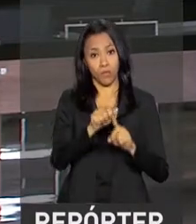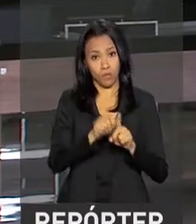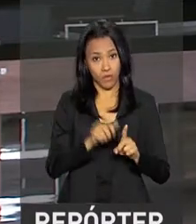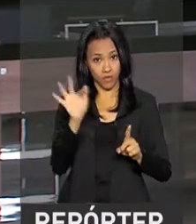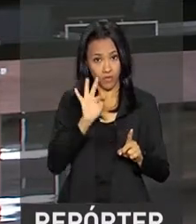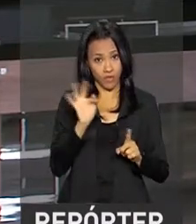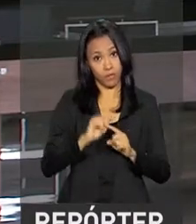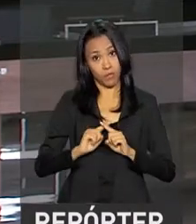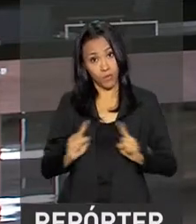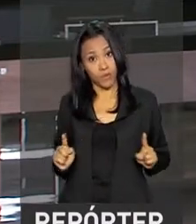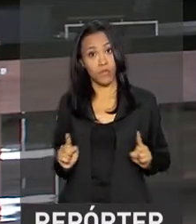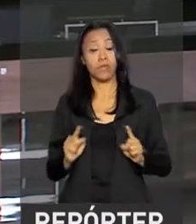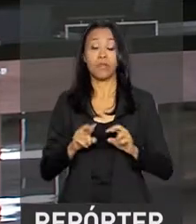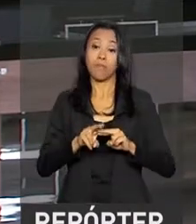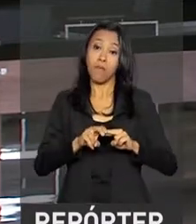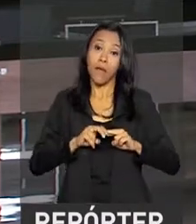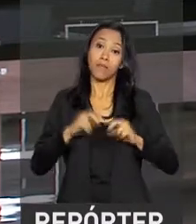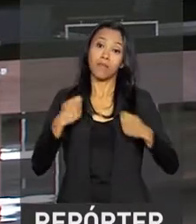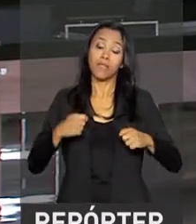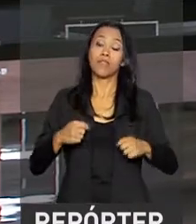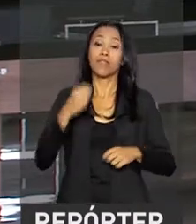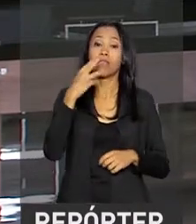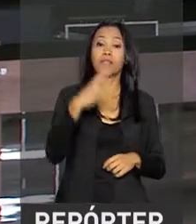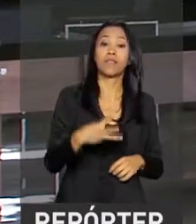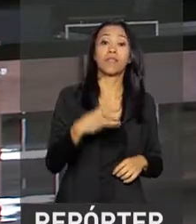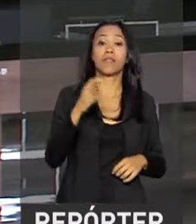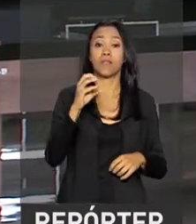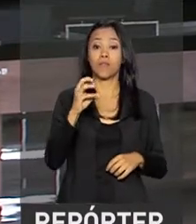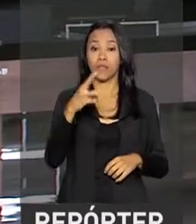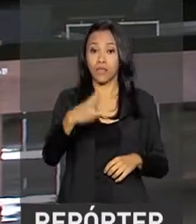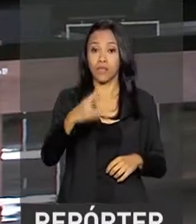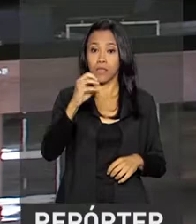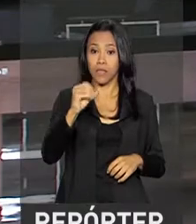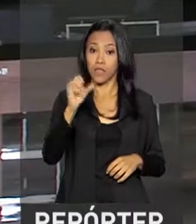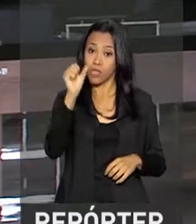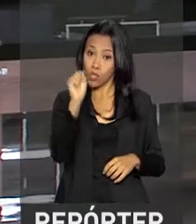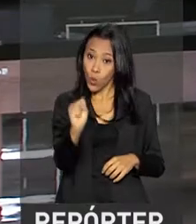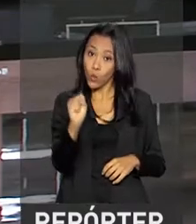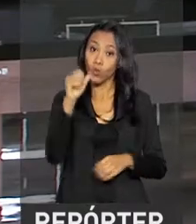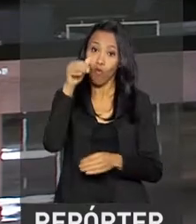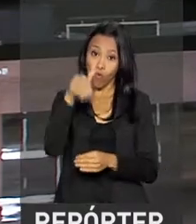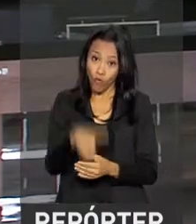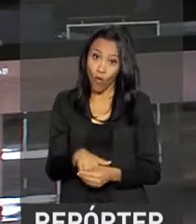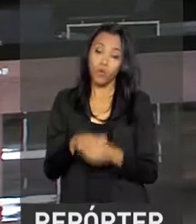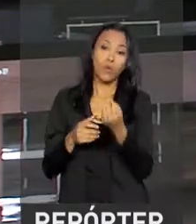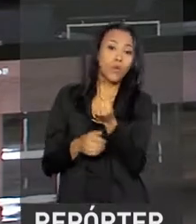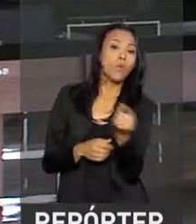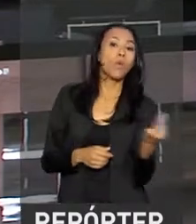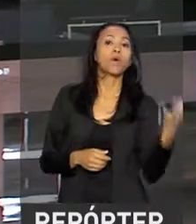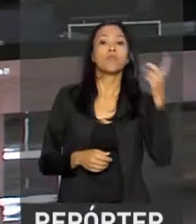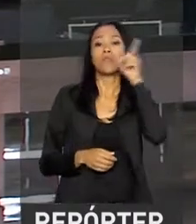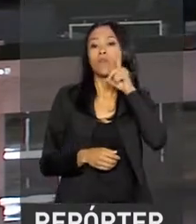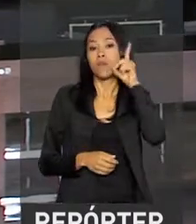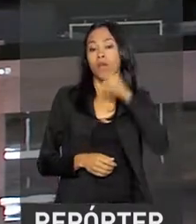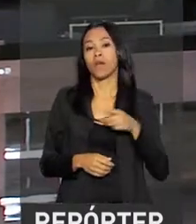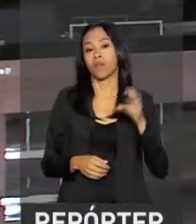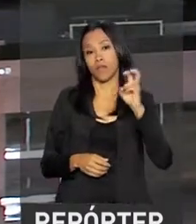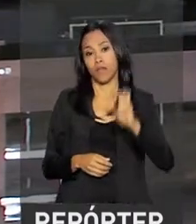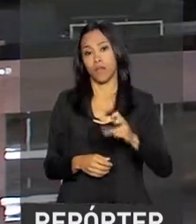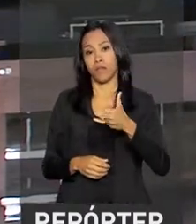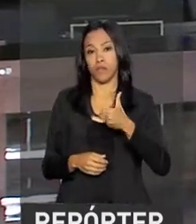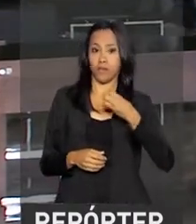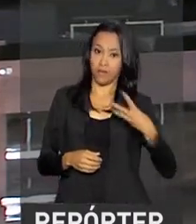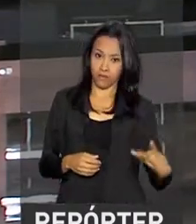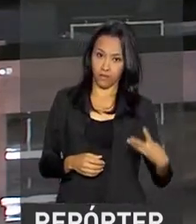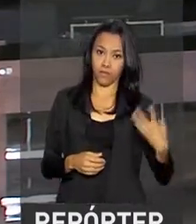isso são necessários 308 votos favoráveis entre os 513 deputados federais e o presidente